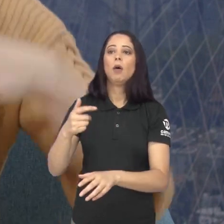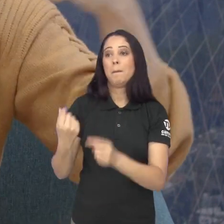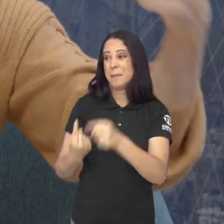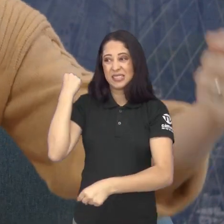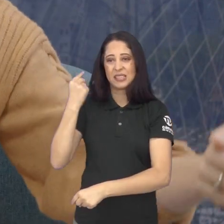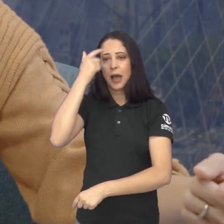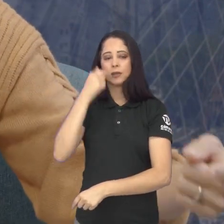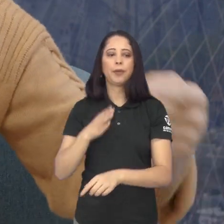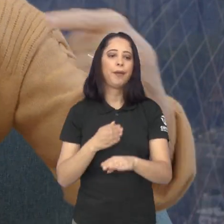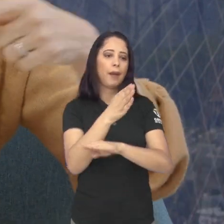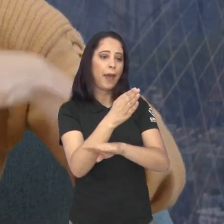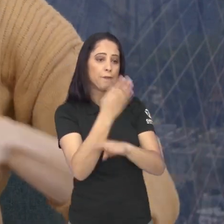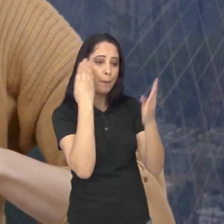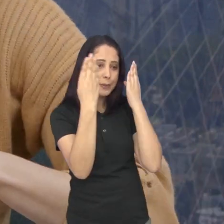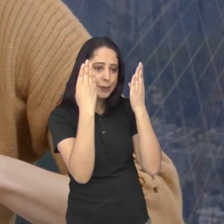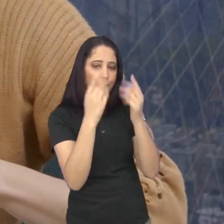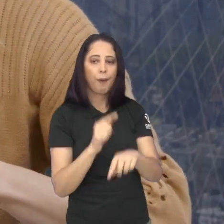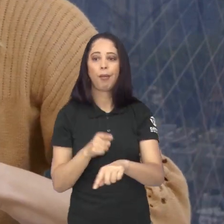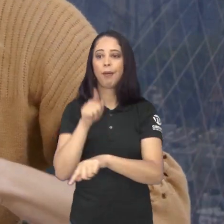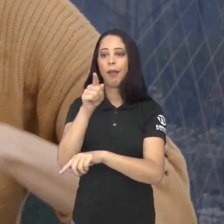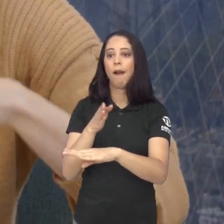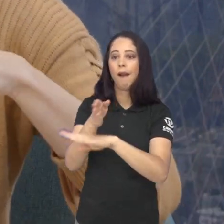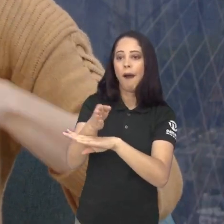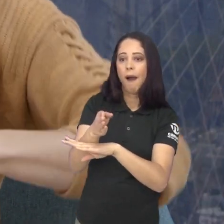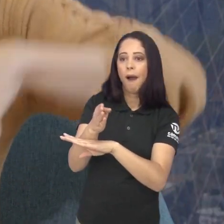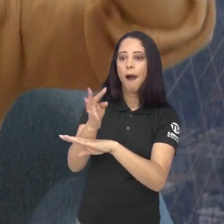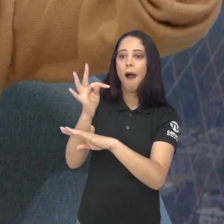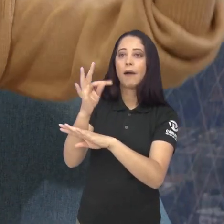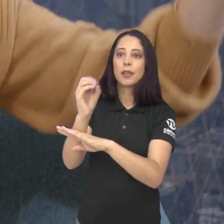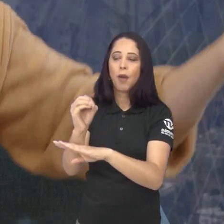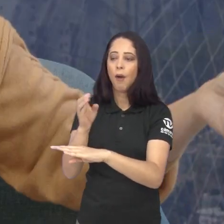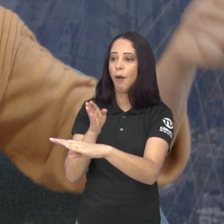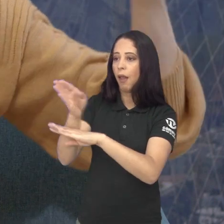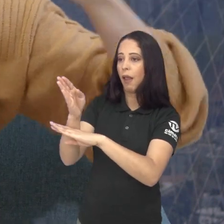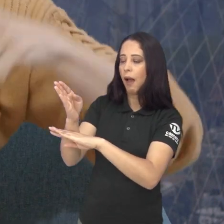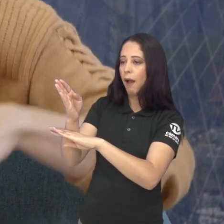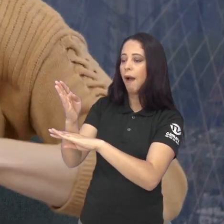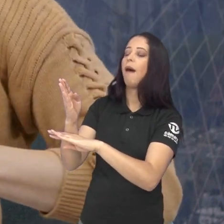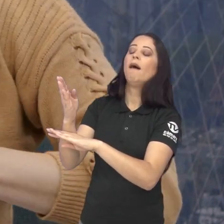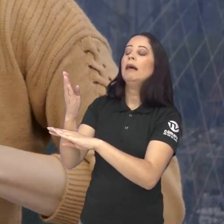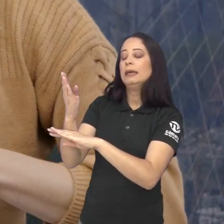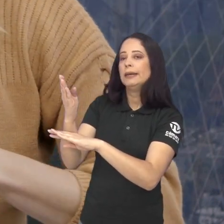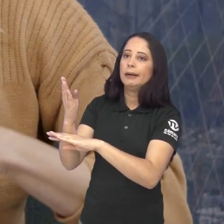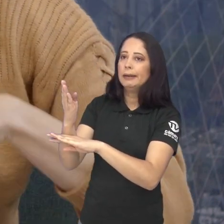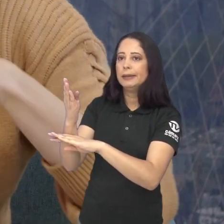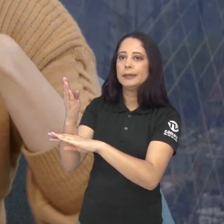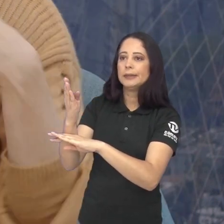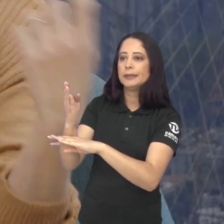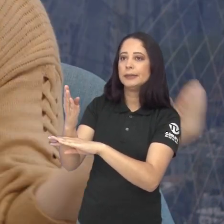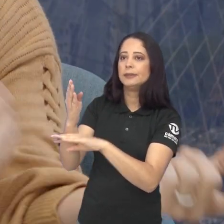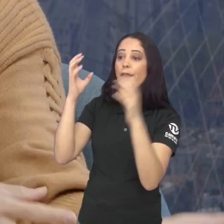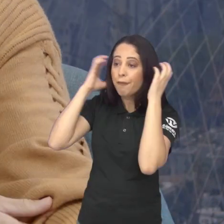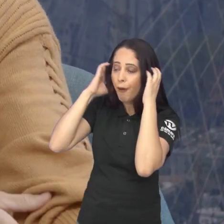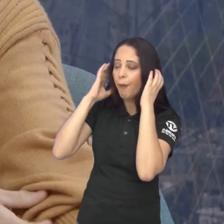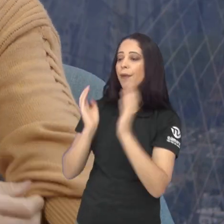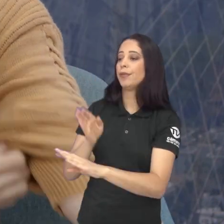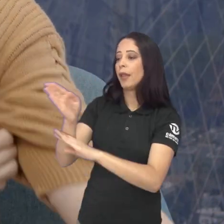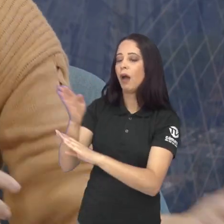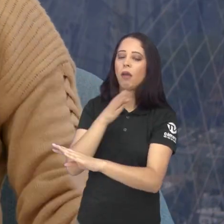que ficar levando na TO num lugar, a fono em outro lugar, psicomotricista em outro lugar, psicólogo em outro lugar. E